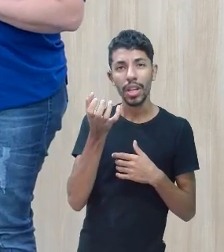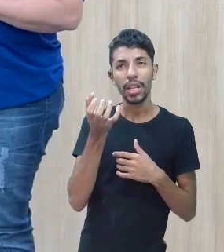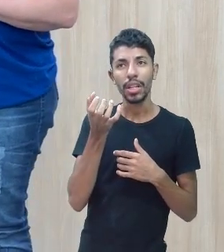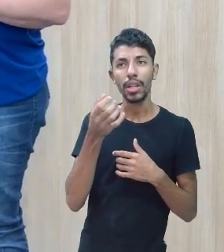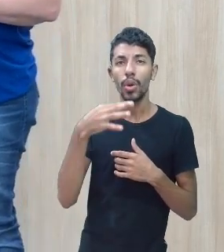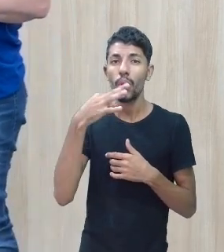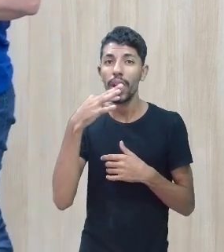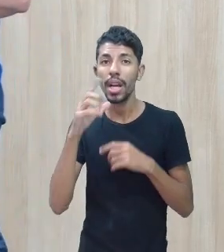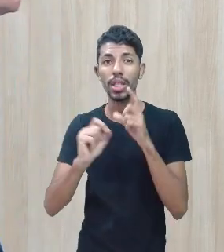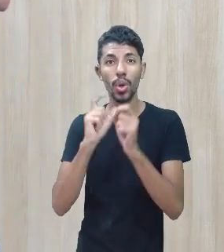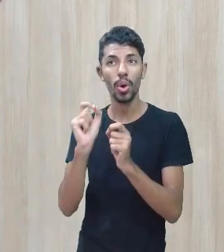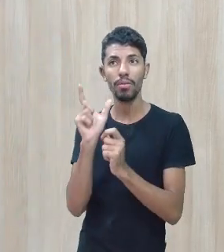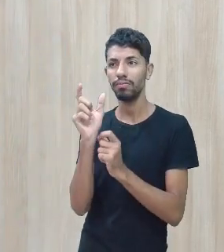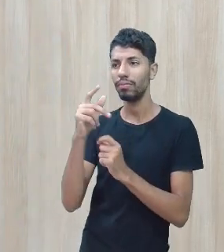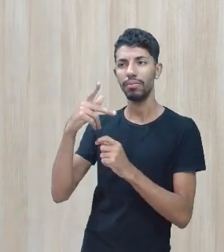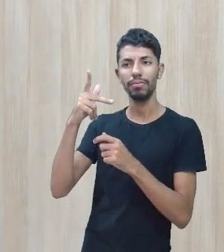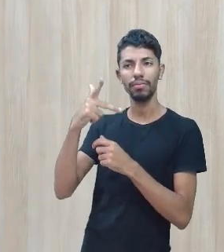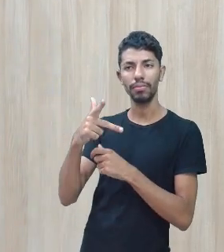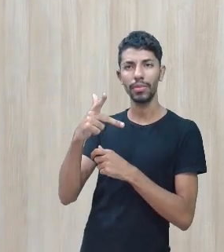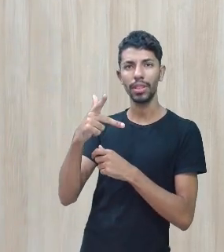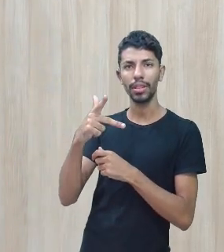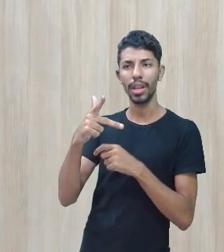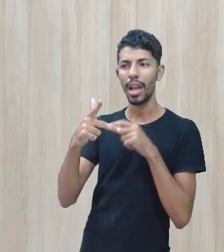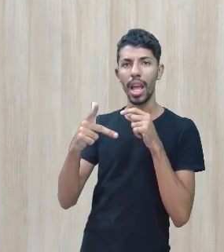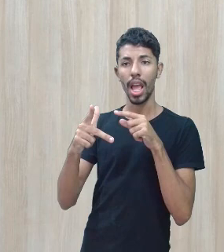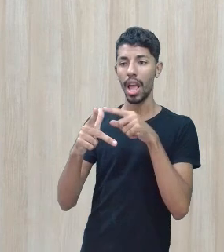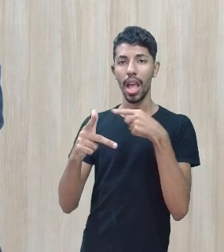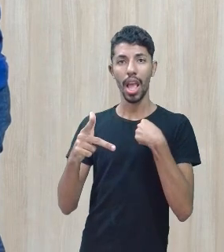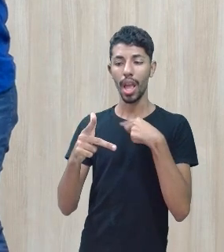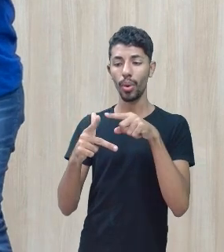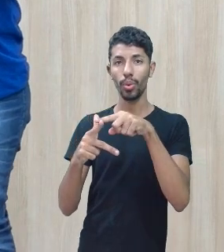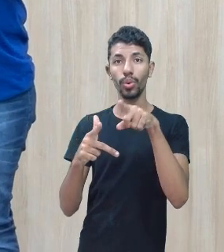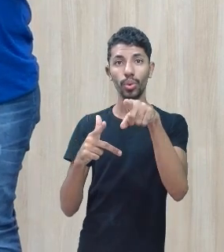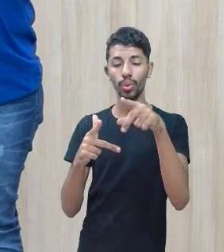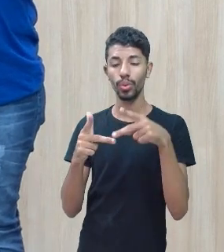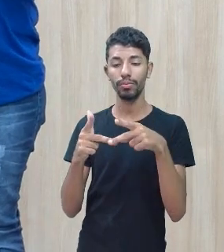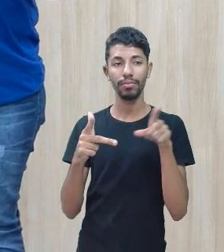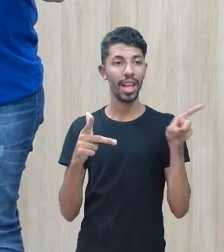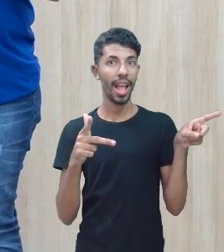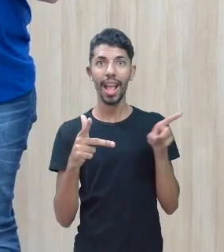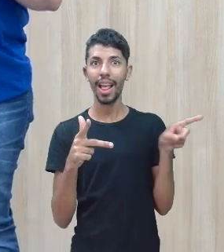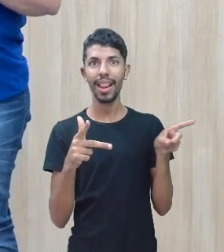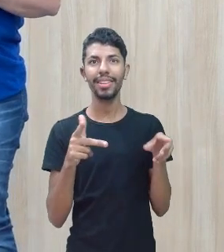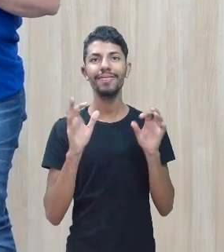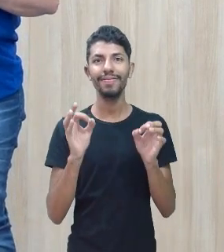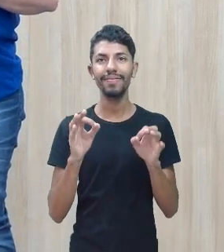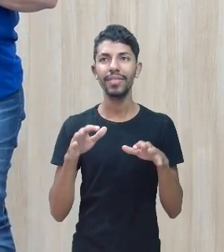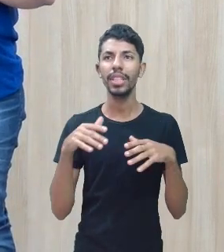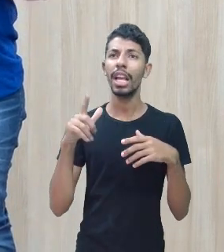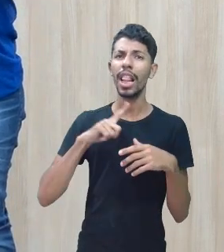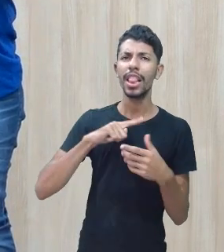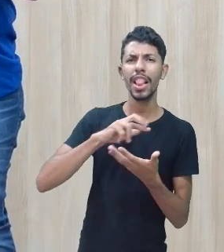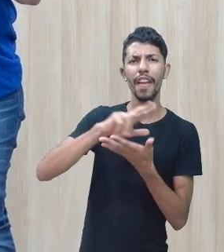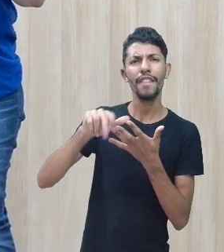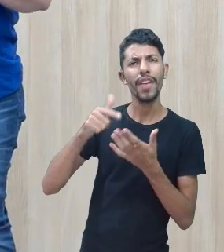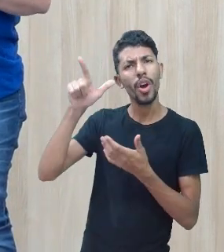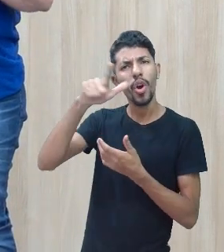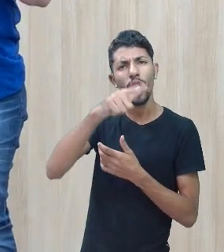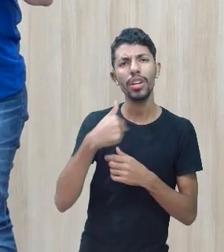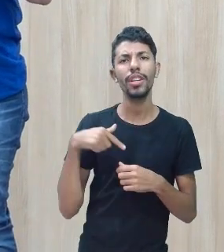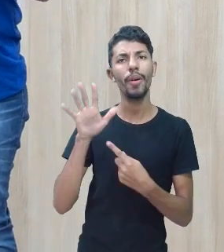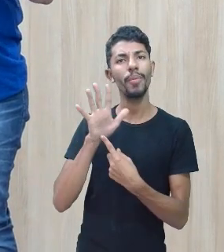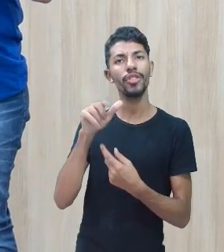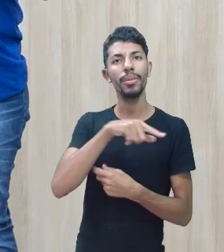nós temos os pronomes eu, tu, ele, nós, vós, eles. Tem aqueles outros que eu apresentei para vocês, possessivos,